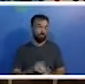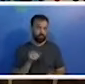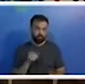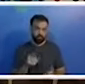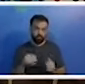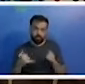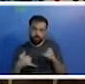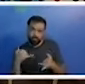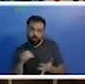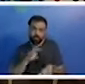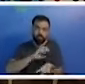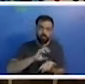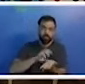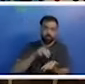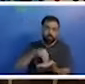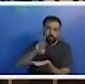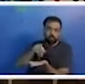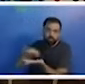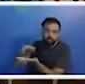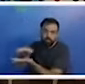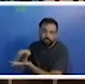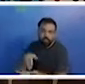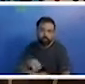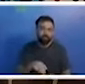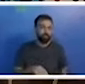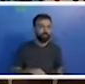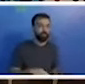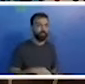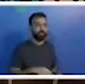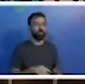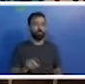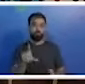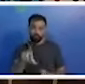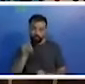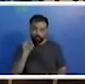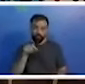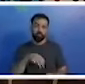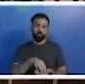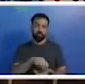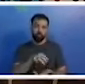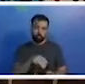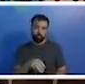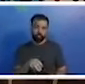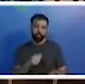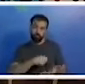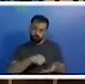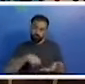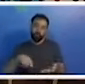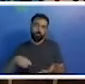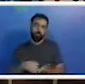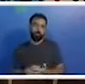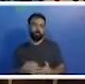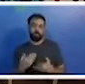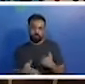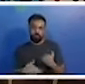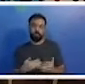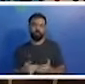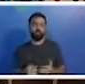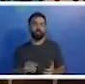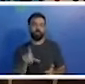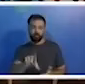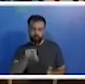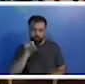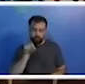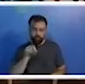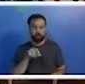transmitir mensagens em celulares de papelão escolha uma das mensagens que seu grupo enviou e registrei a e depois escolha uma